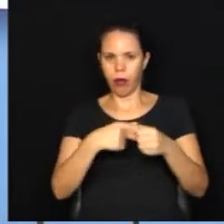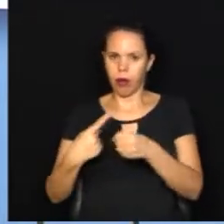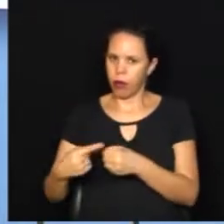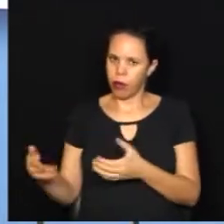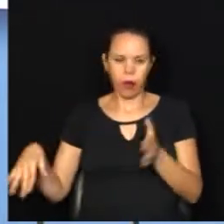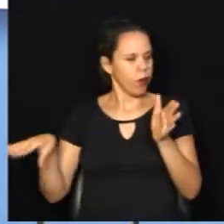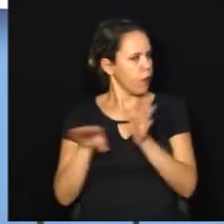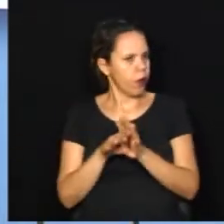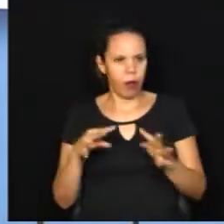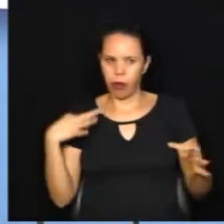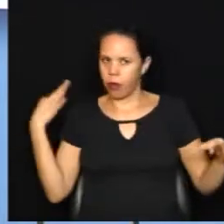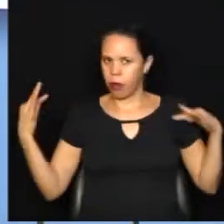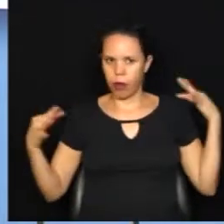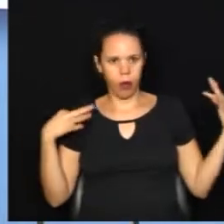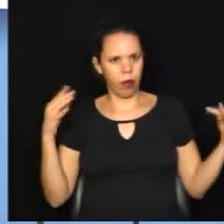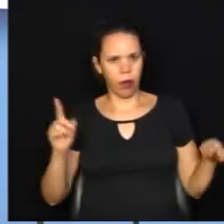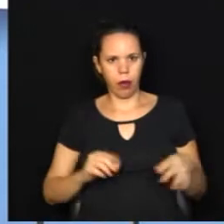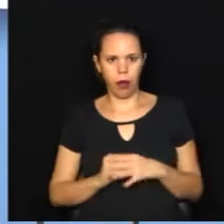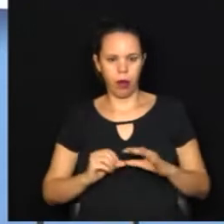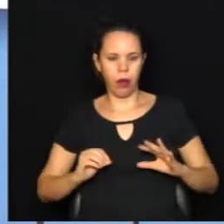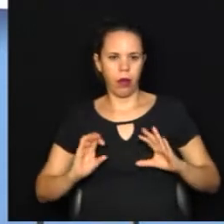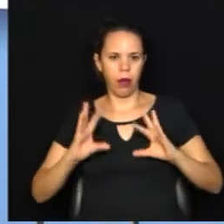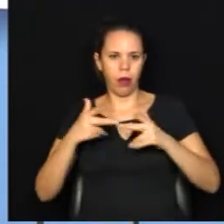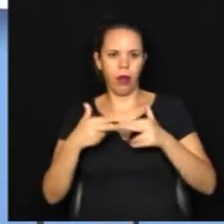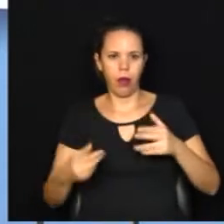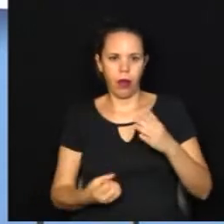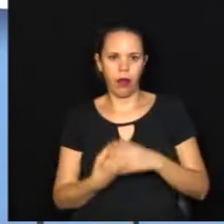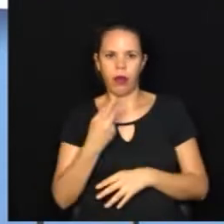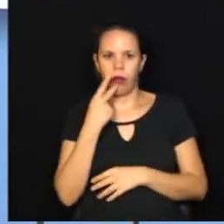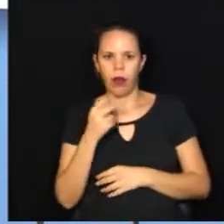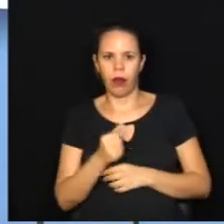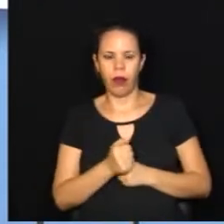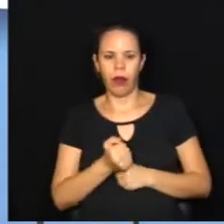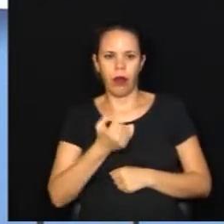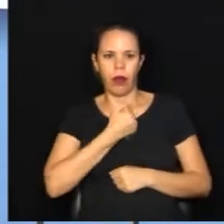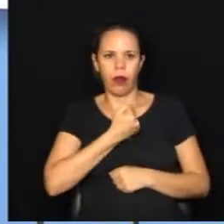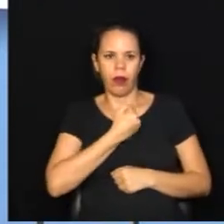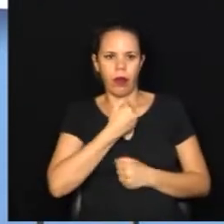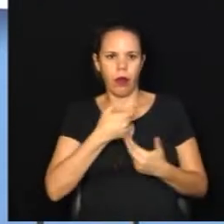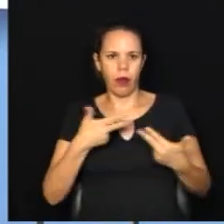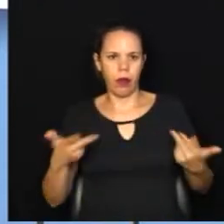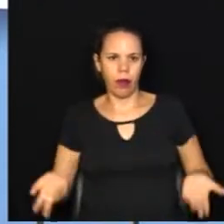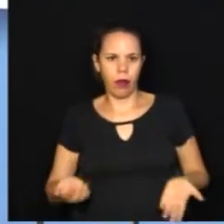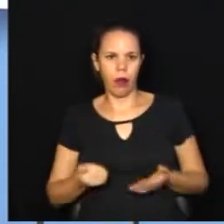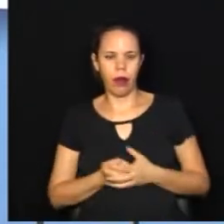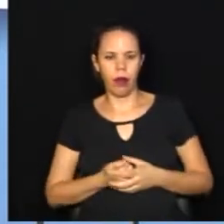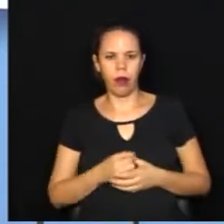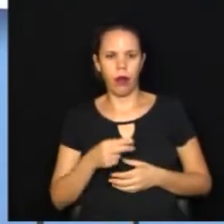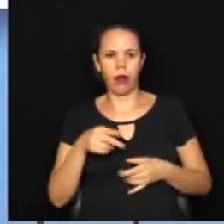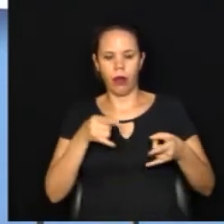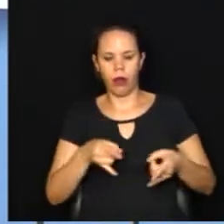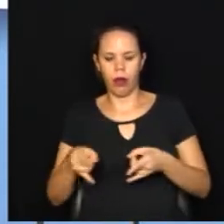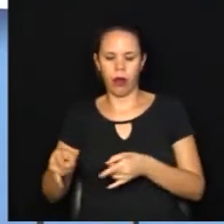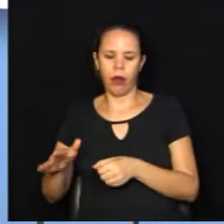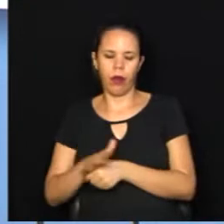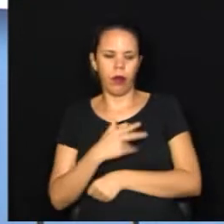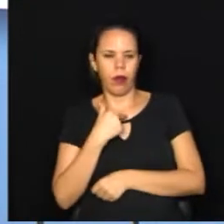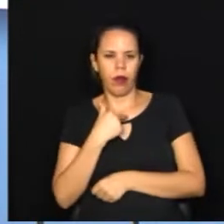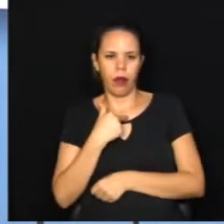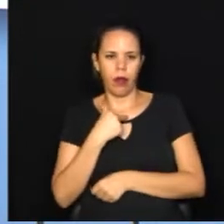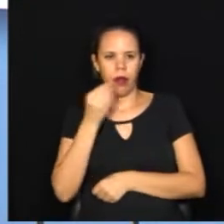é realizada pela Guarda Municipal, Polícia Civil e também pela INDEC e vai acontecer até o dia 4